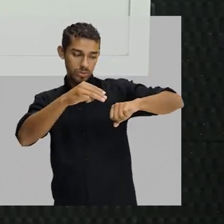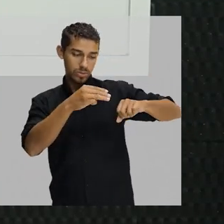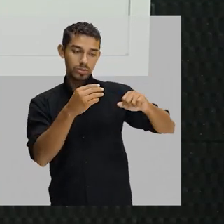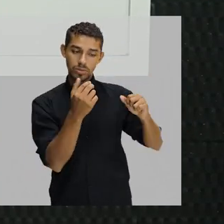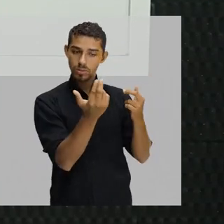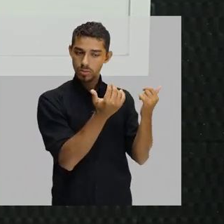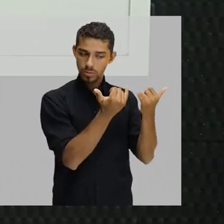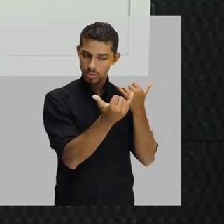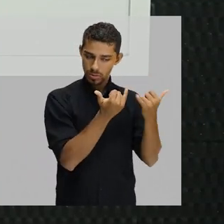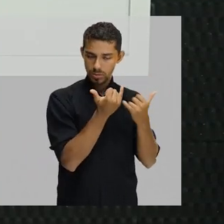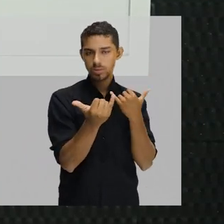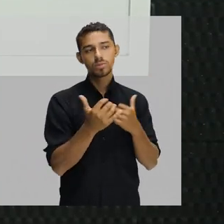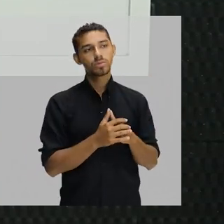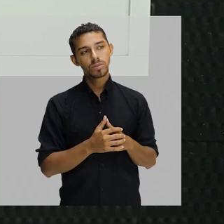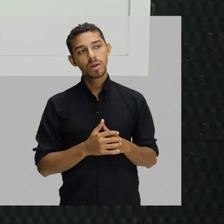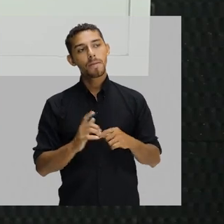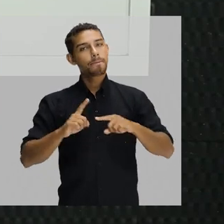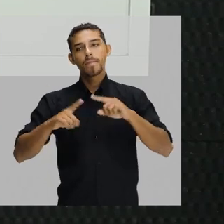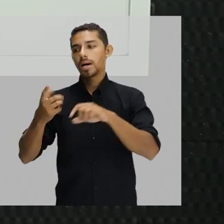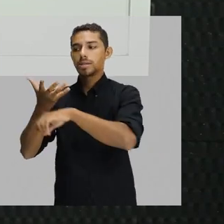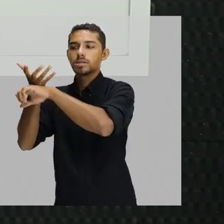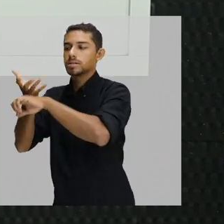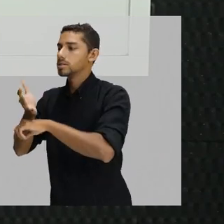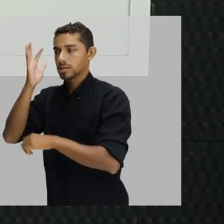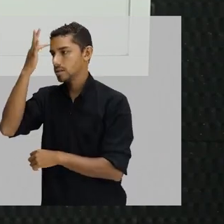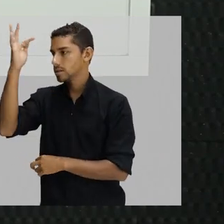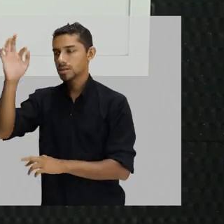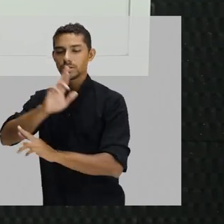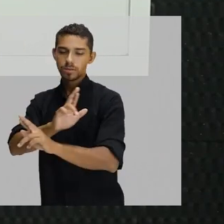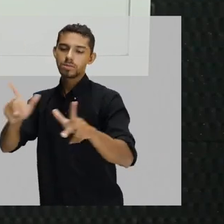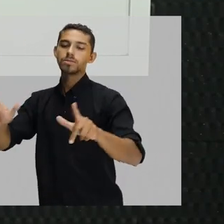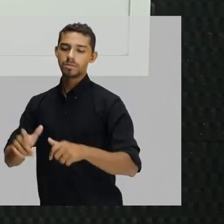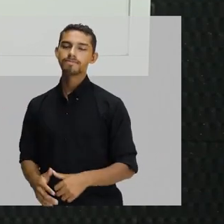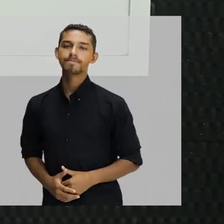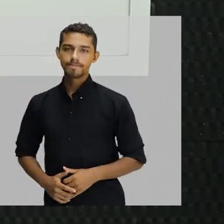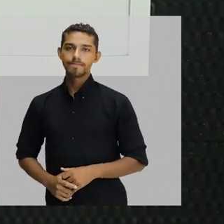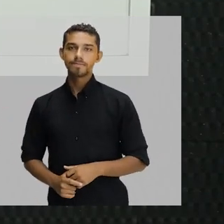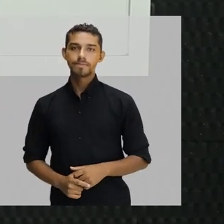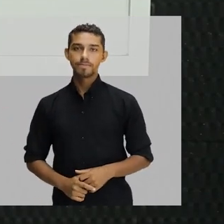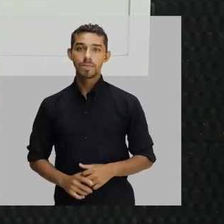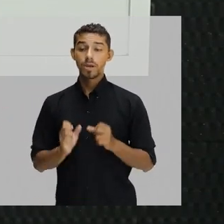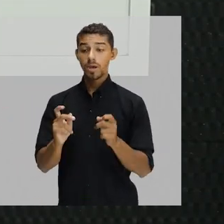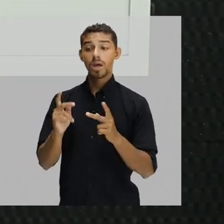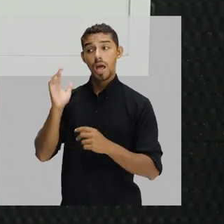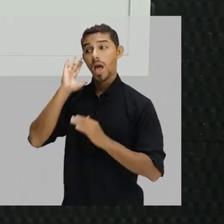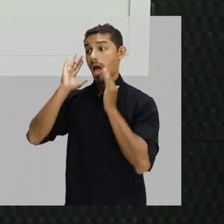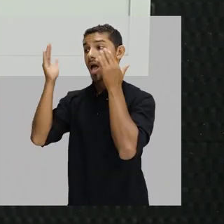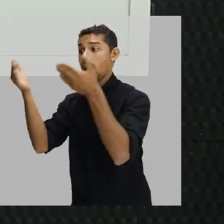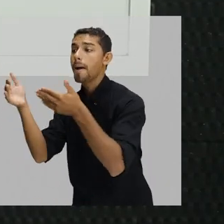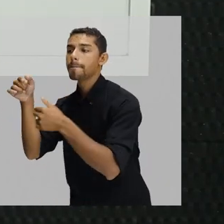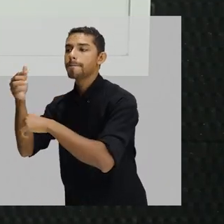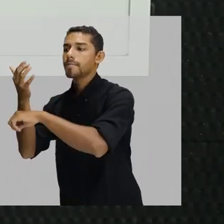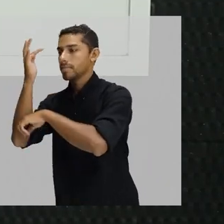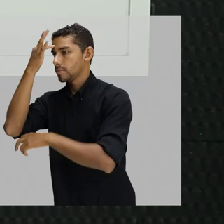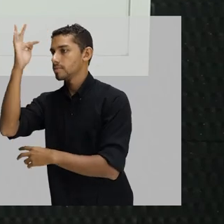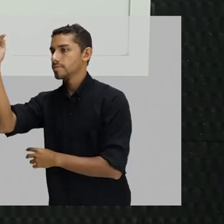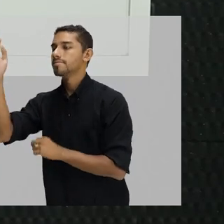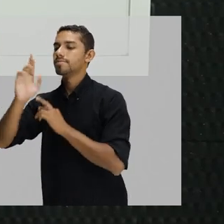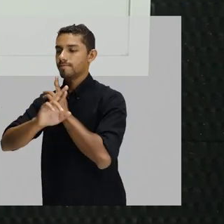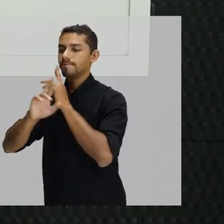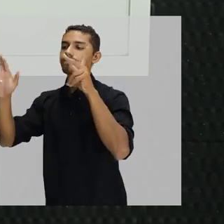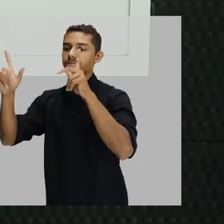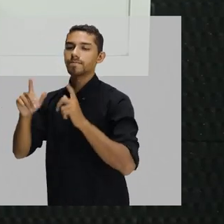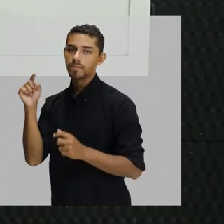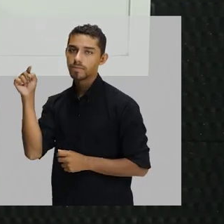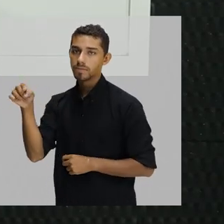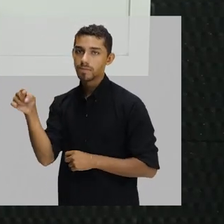como sinônimo, uma com a outra, mas na filosofia elas vão se diferenciar. Então, o grande lance é na filosofia. Na filosofia, essa